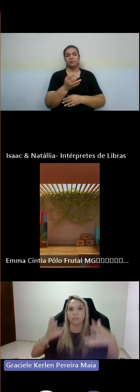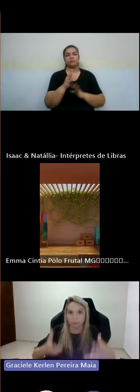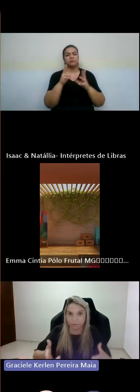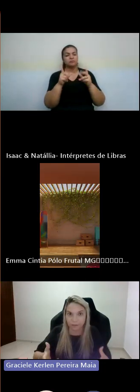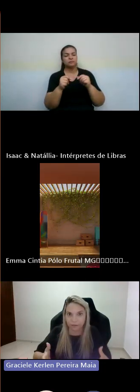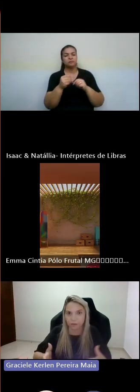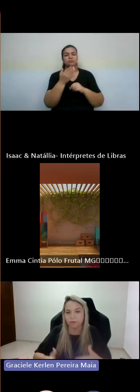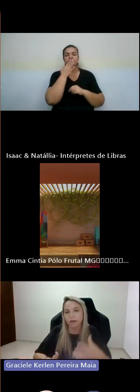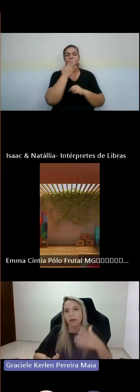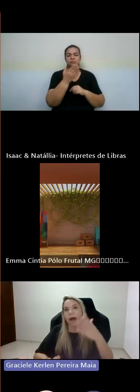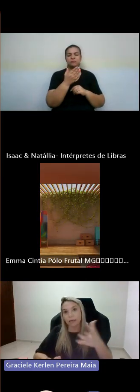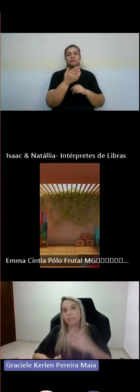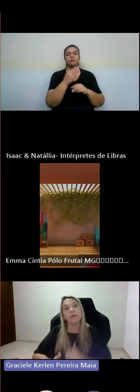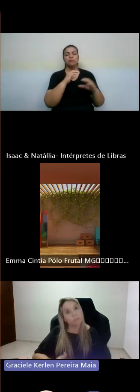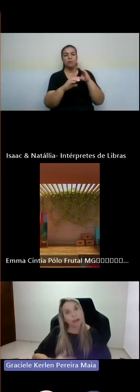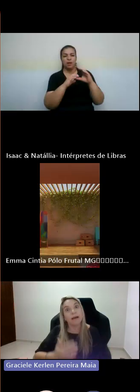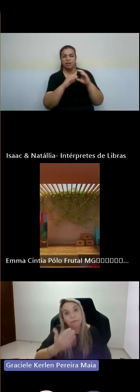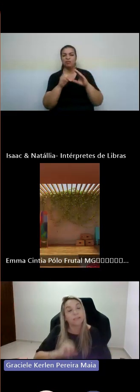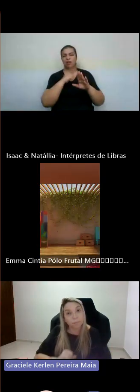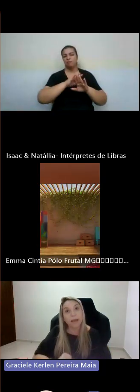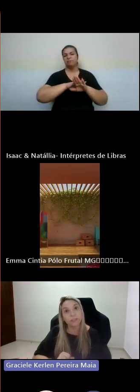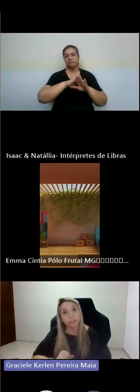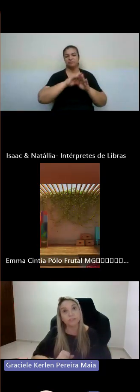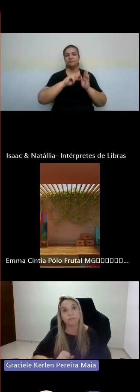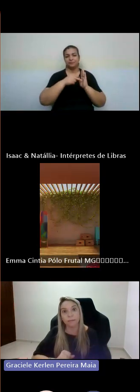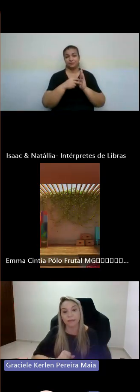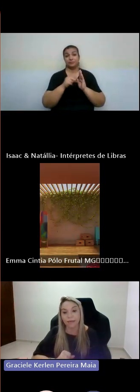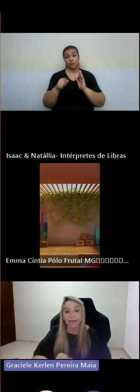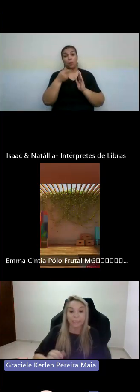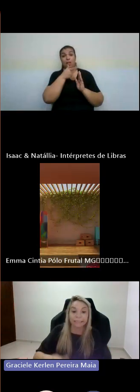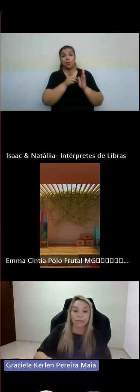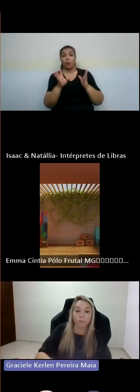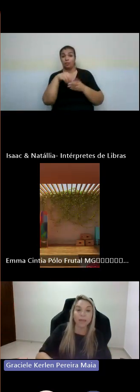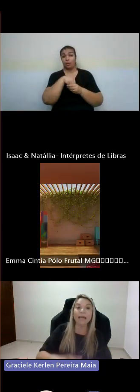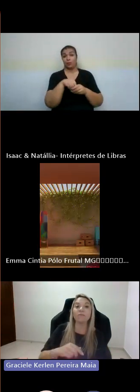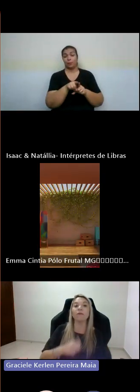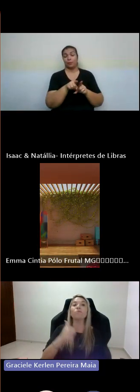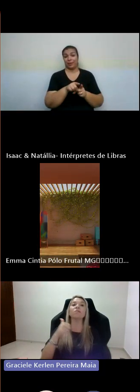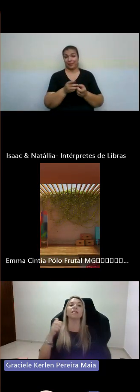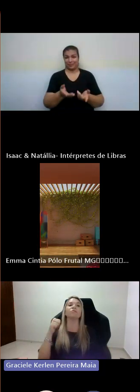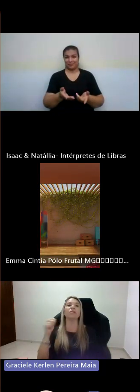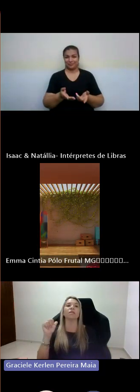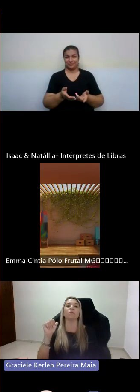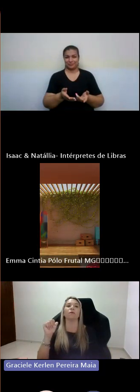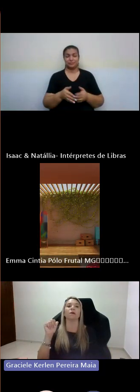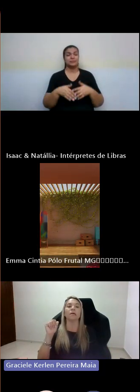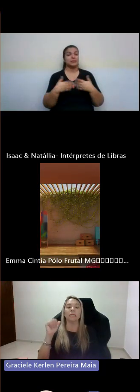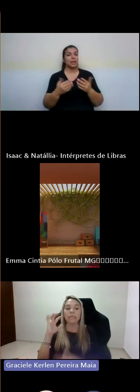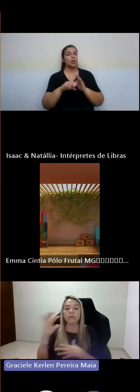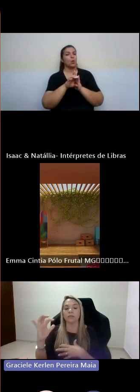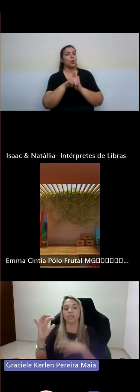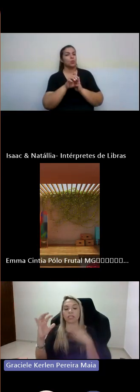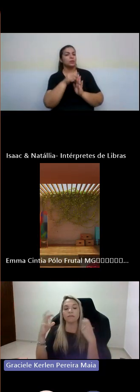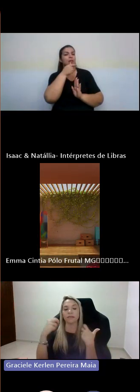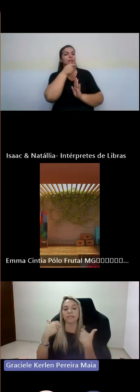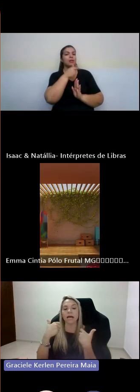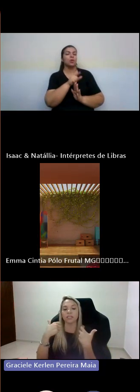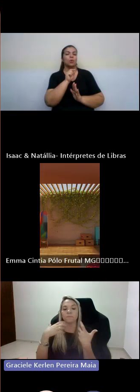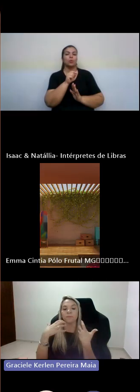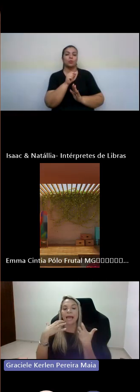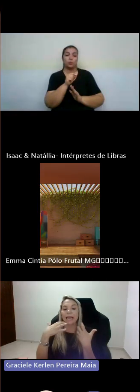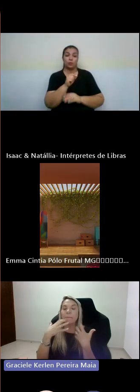com significação. A língua, ela faz parte disso também. Então, aí vem o conceito de língua. Língua, gente,